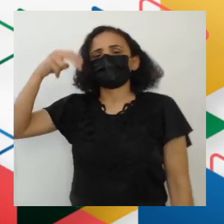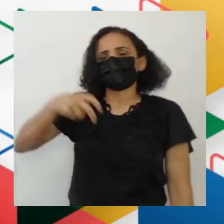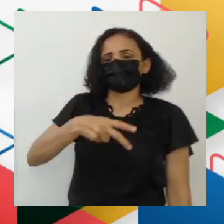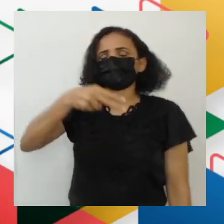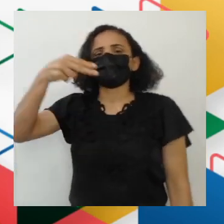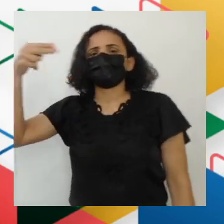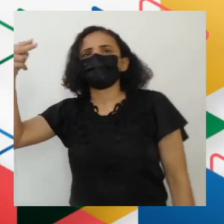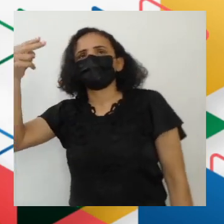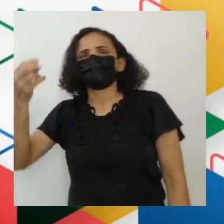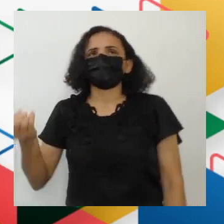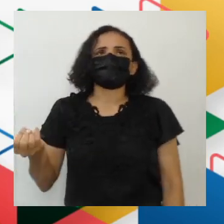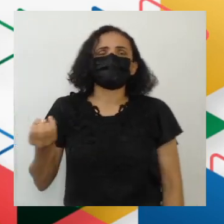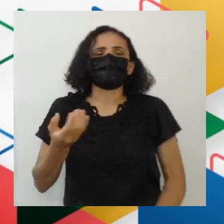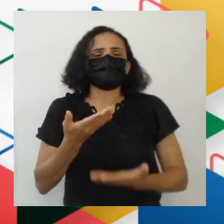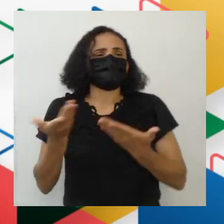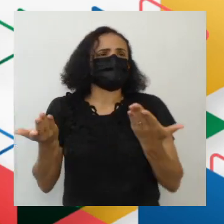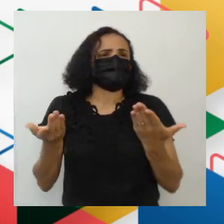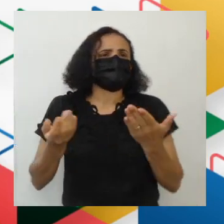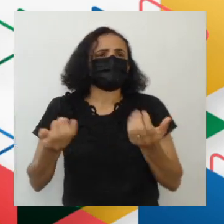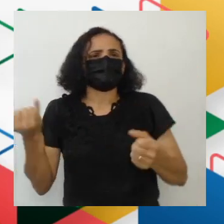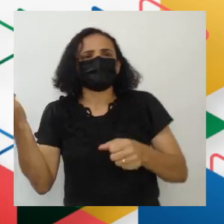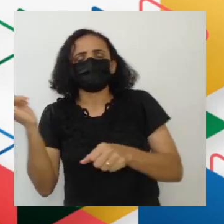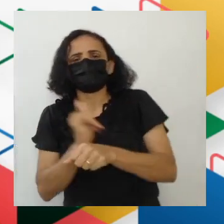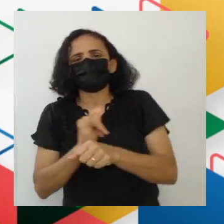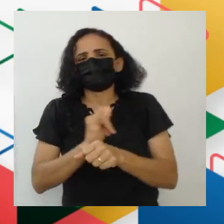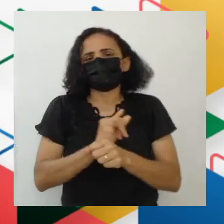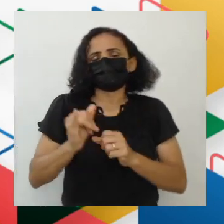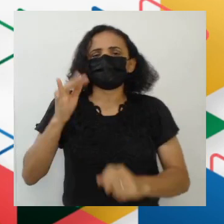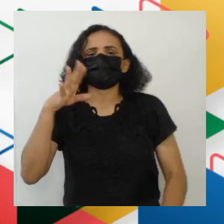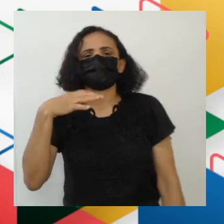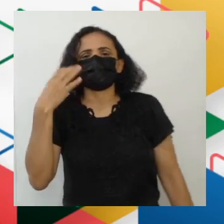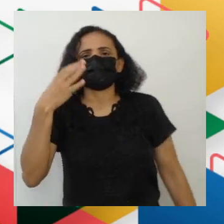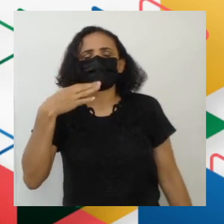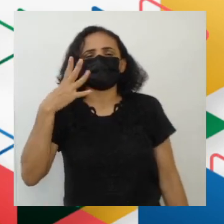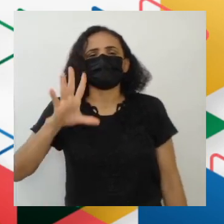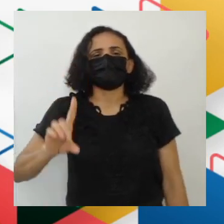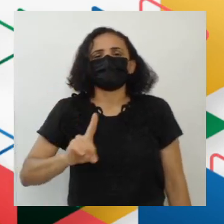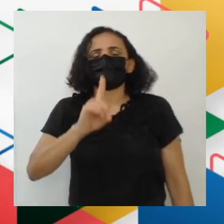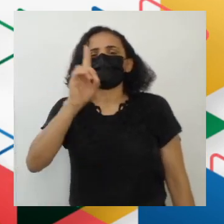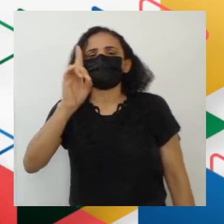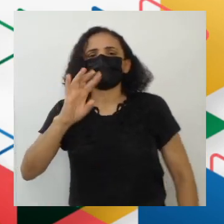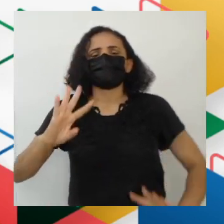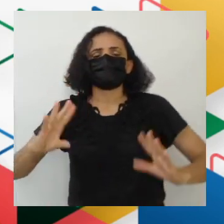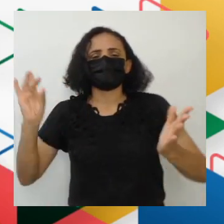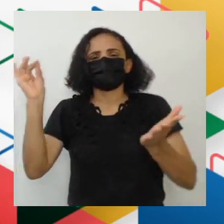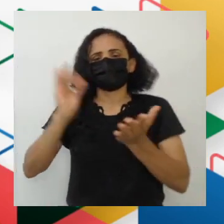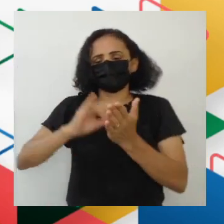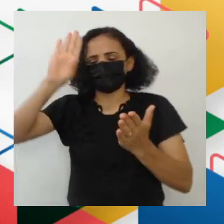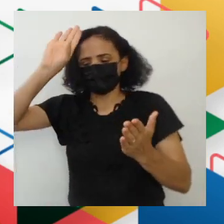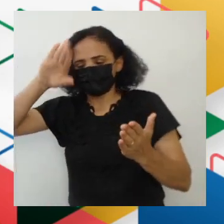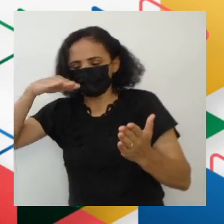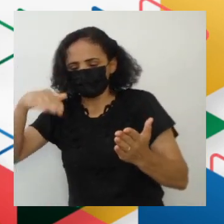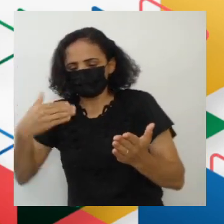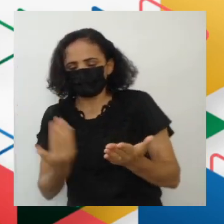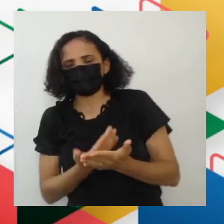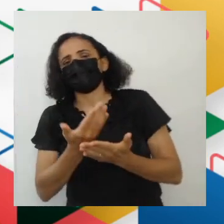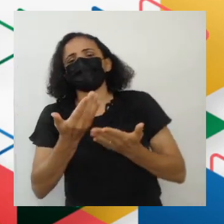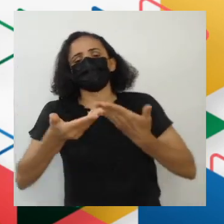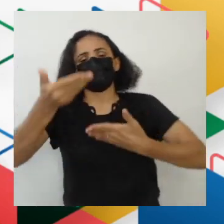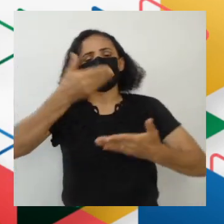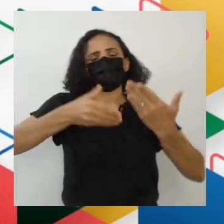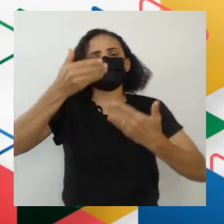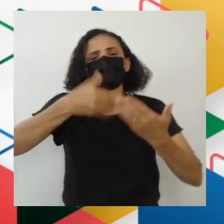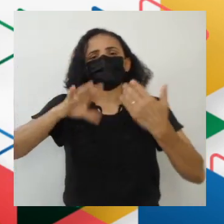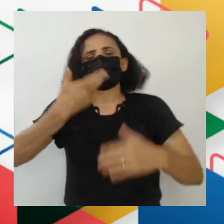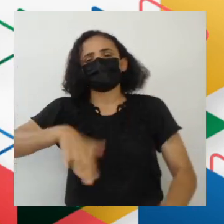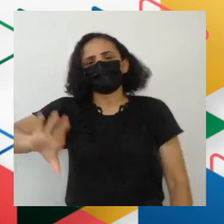com criatividade para a avenida, com o enredo O Dia em que Toda a Realeza Desembarcou na Avenida para